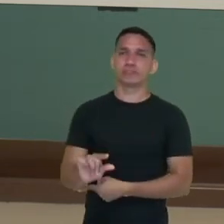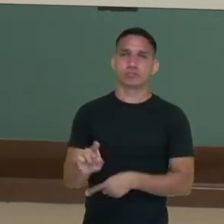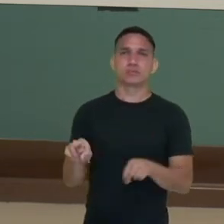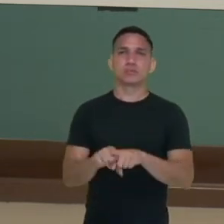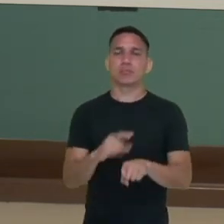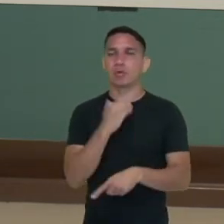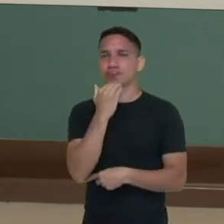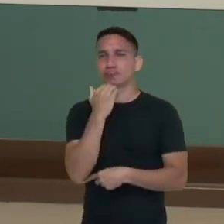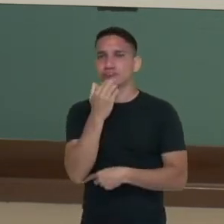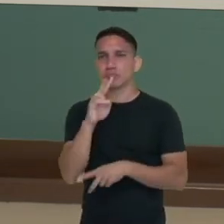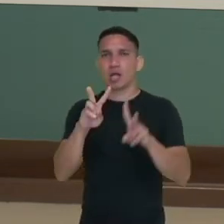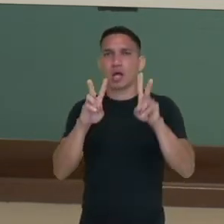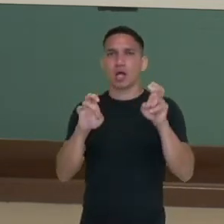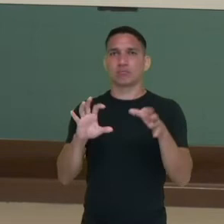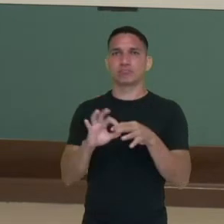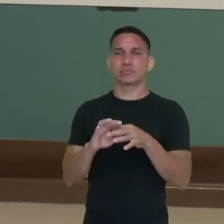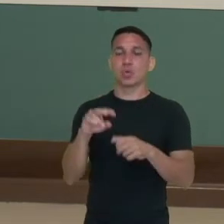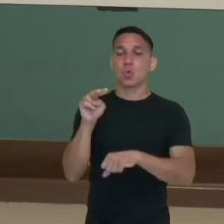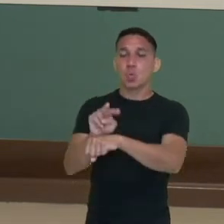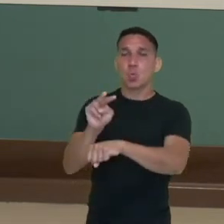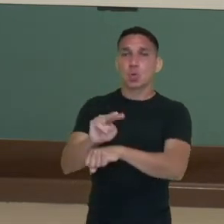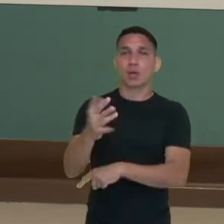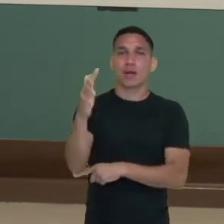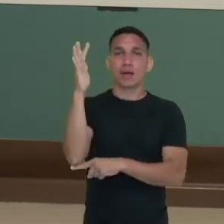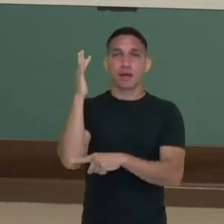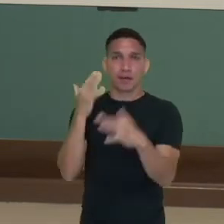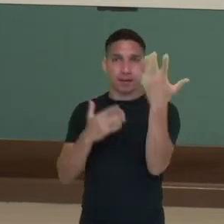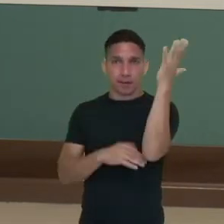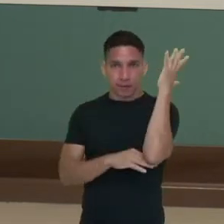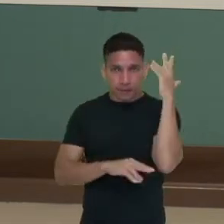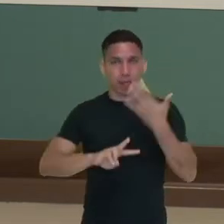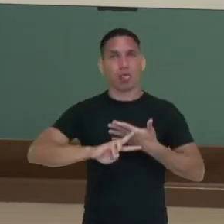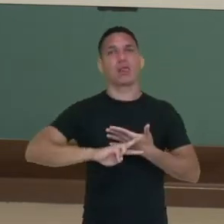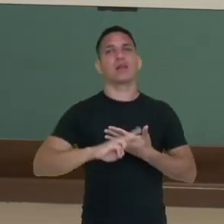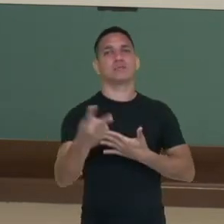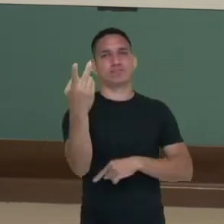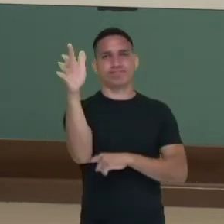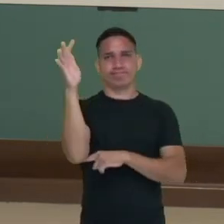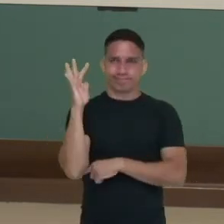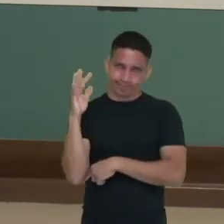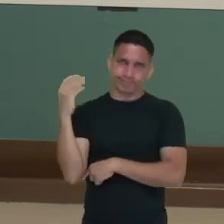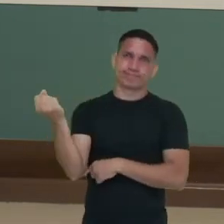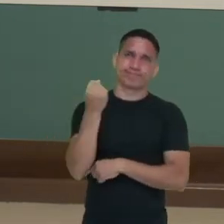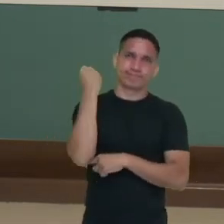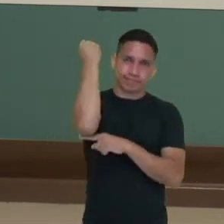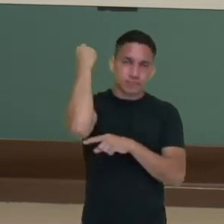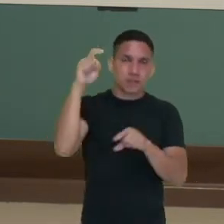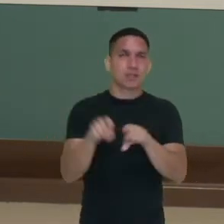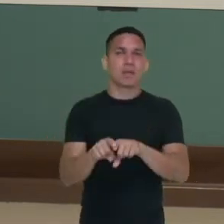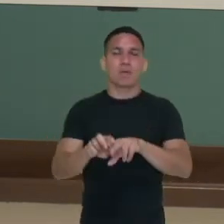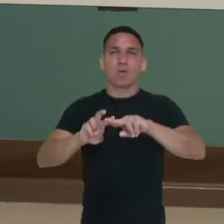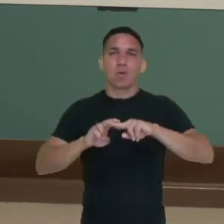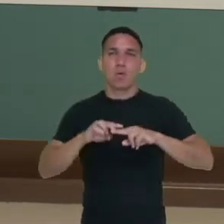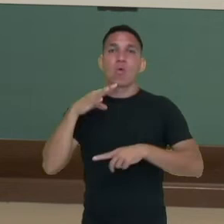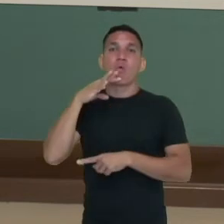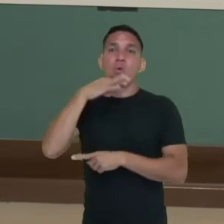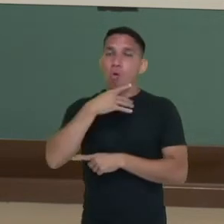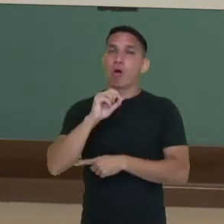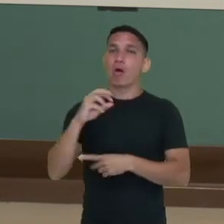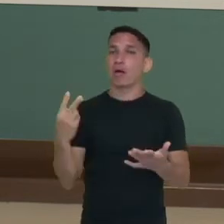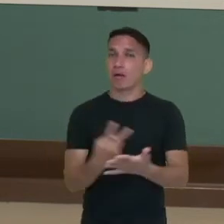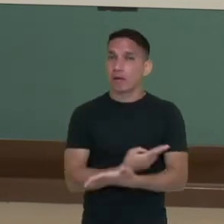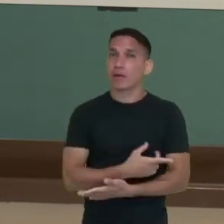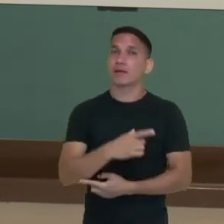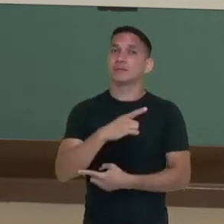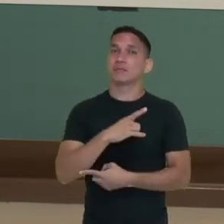para a questão de meio ambiente, né, gerando um impacto ambiental muito grande. E claro que isso também gera aí